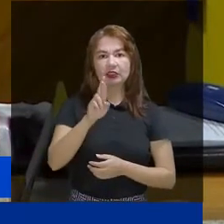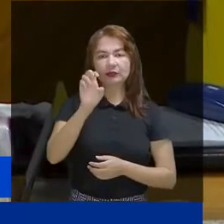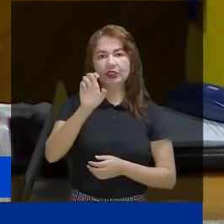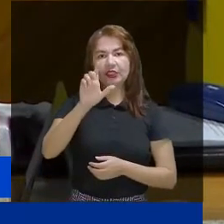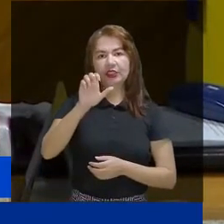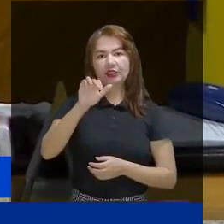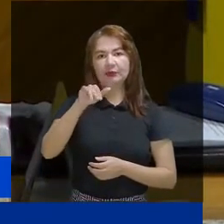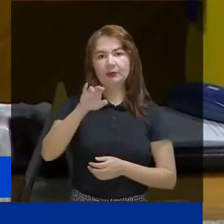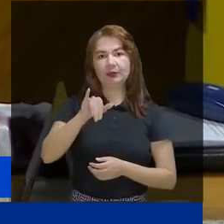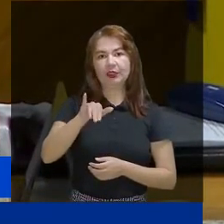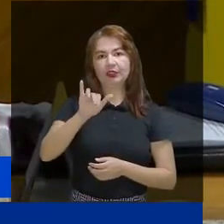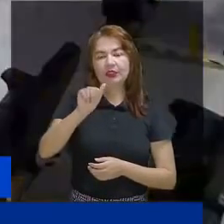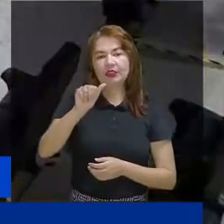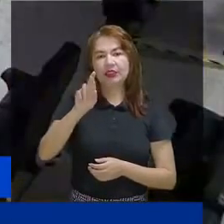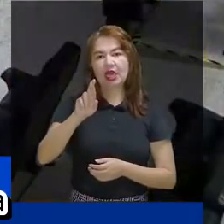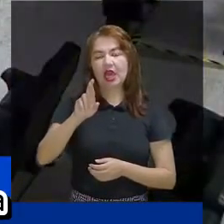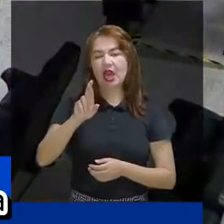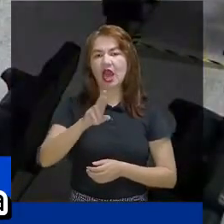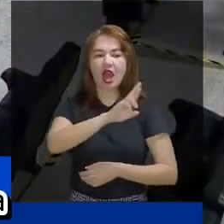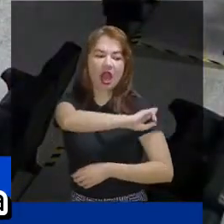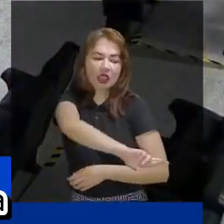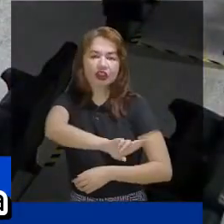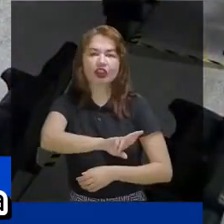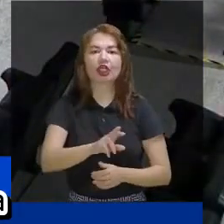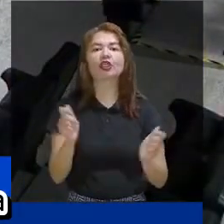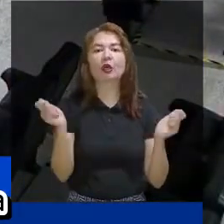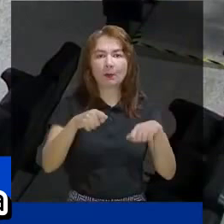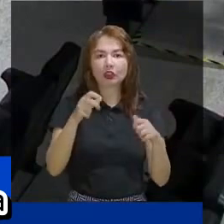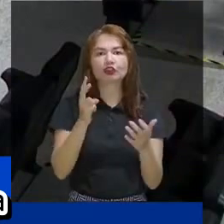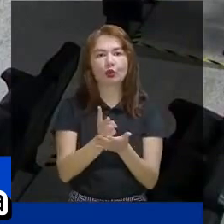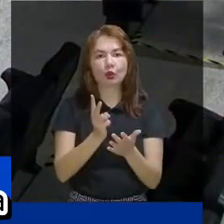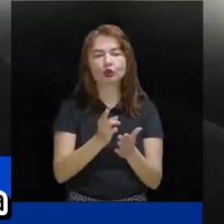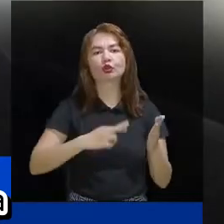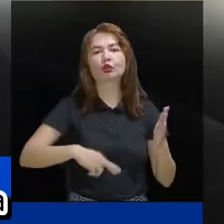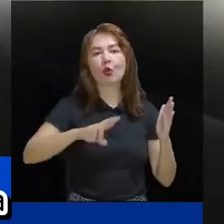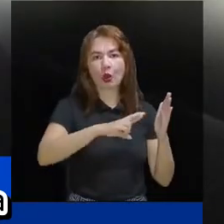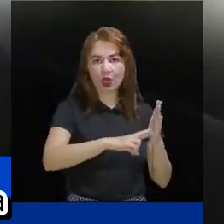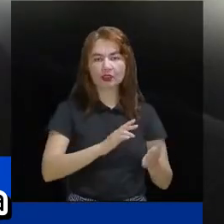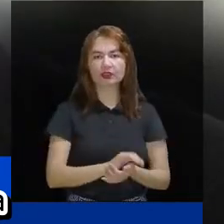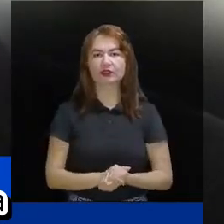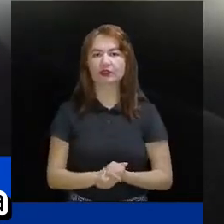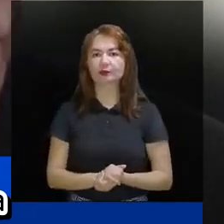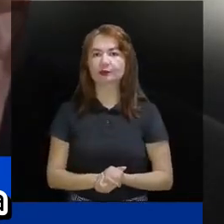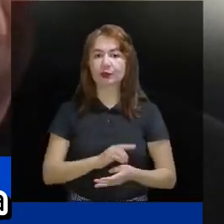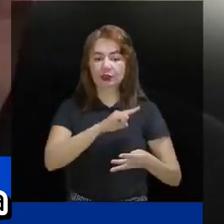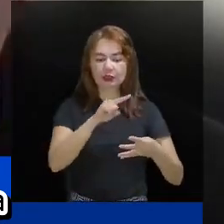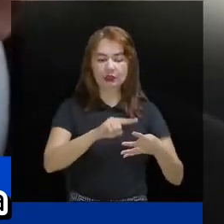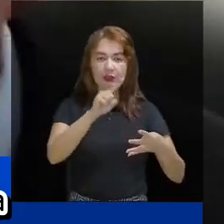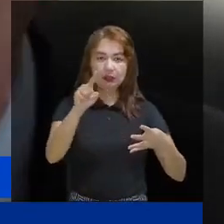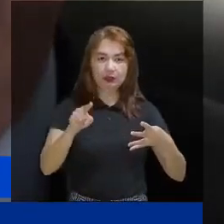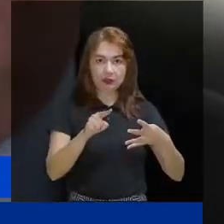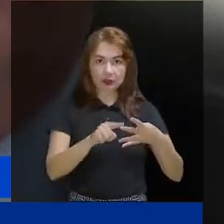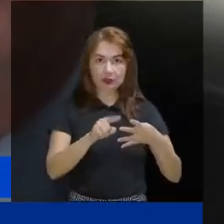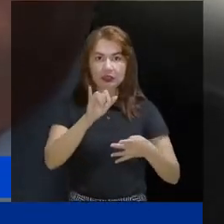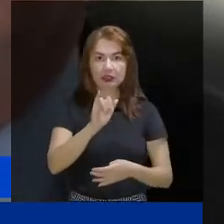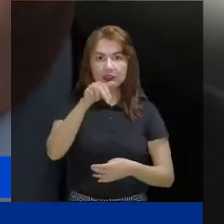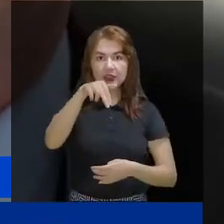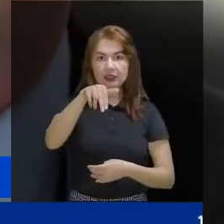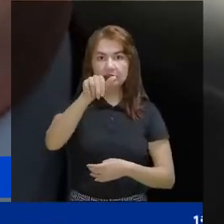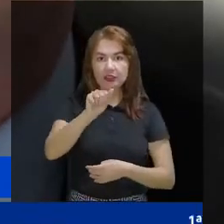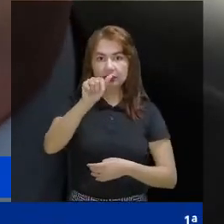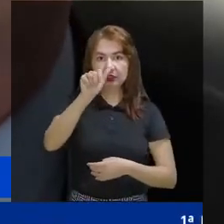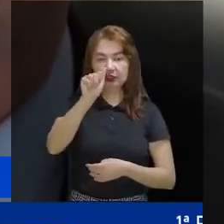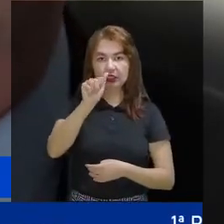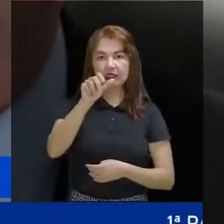relator pode prosseguir. Nós passamos agora, senhor presidente, para a preliminar de inadequação da via eleita.